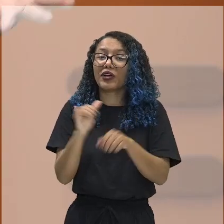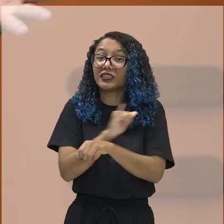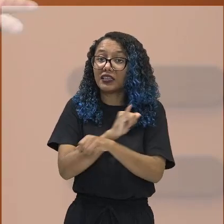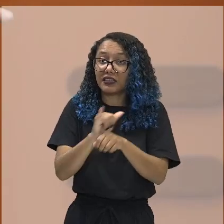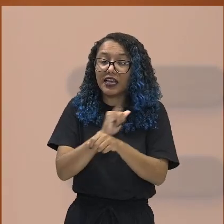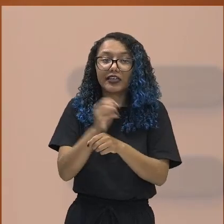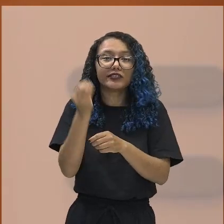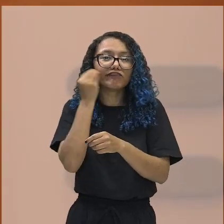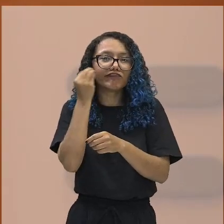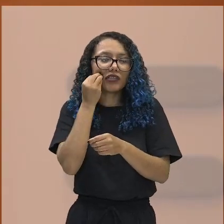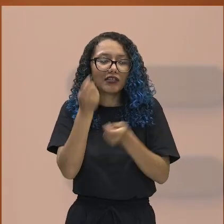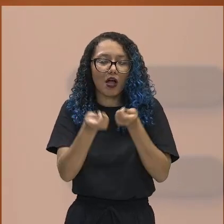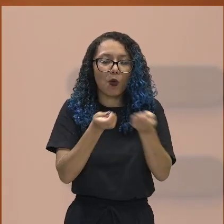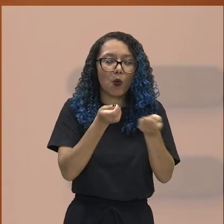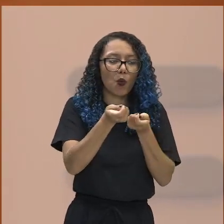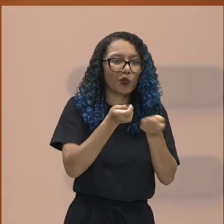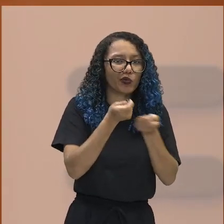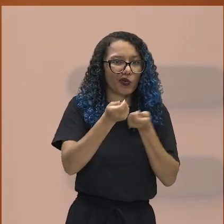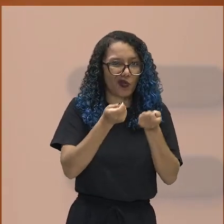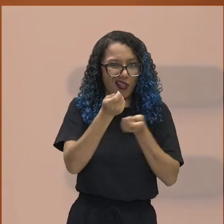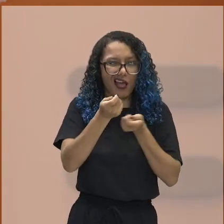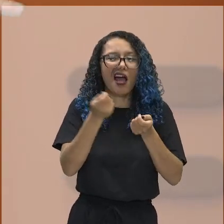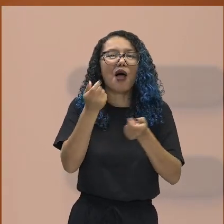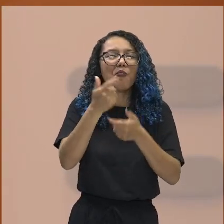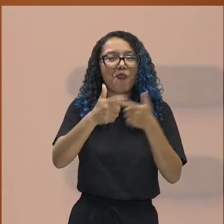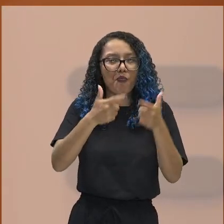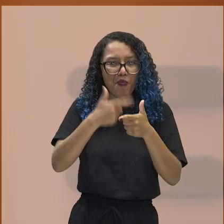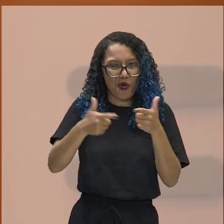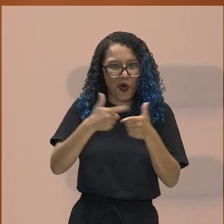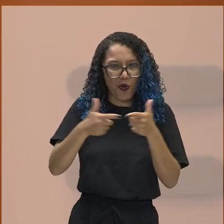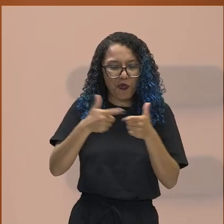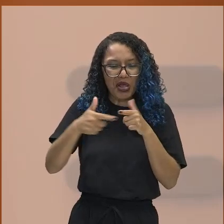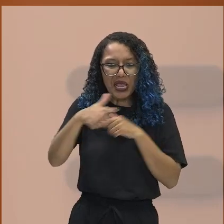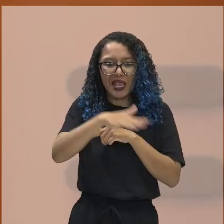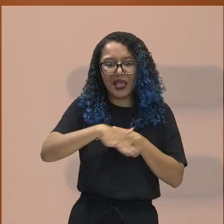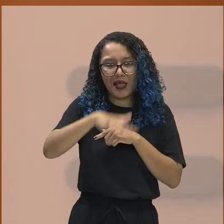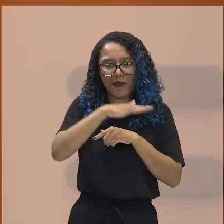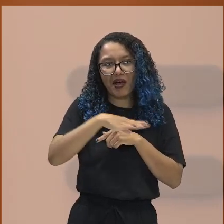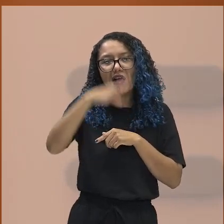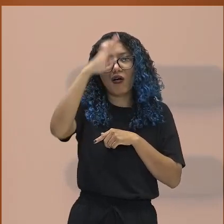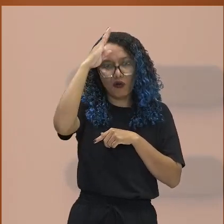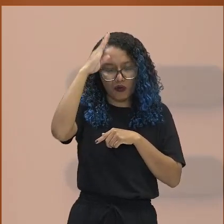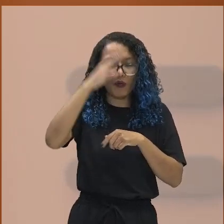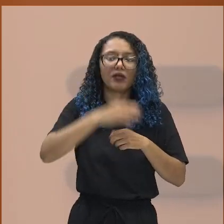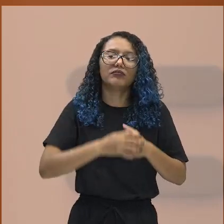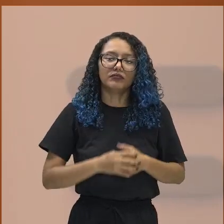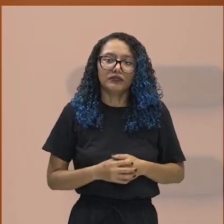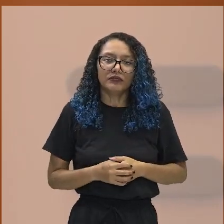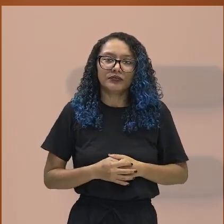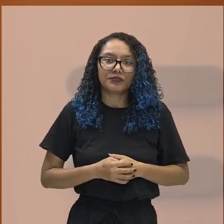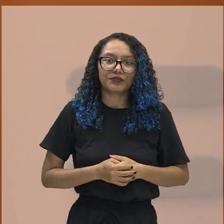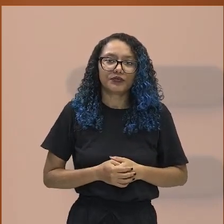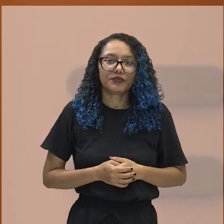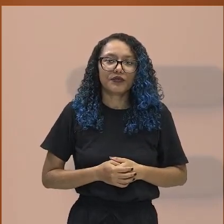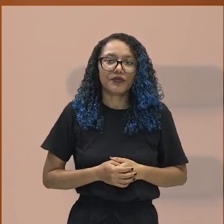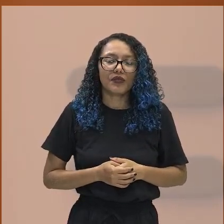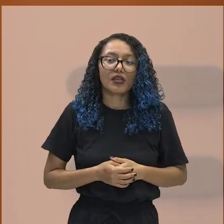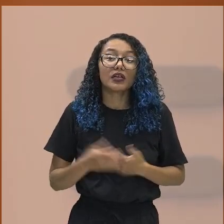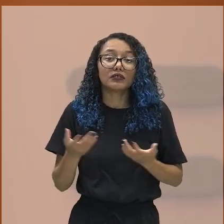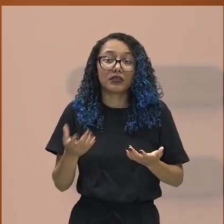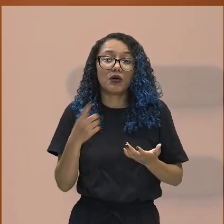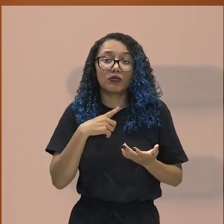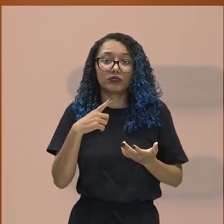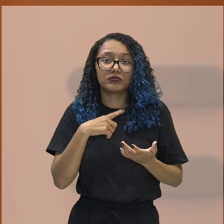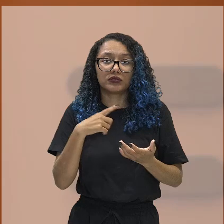essa crise que se instala, então, aí, né, neste Império Romano, tá? Então, o que eu vou fazer? Vai haver, então,